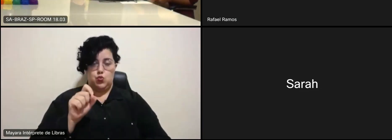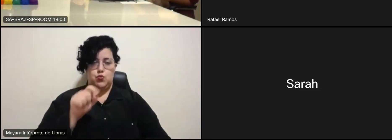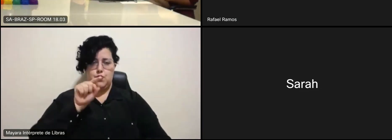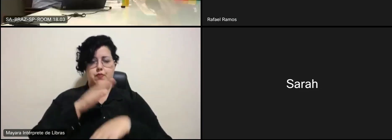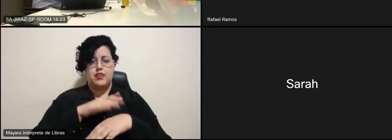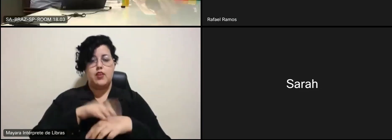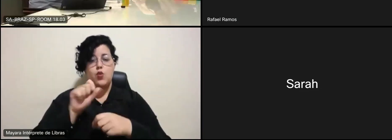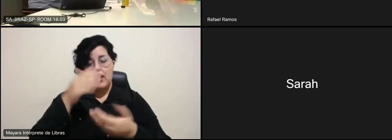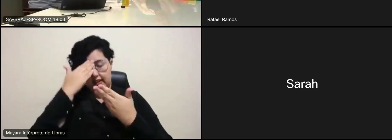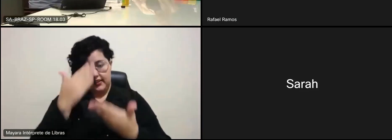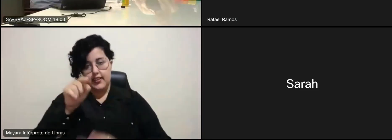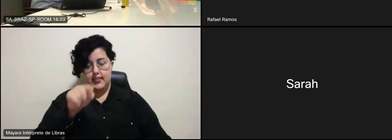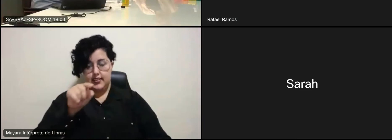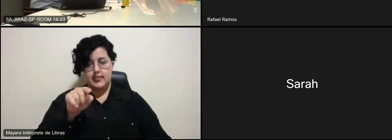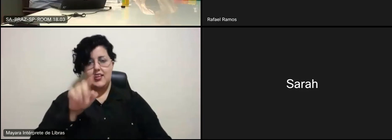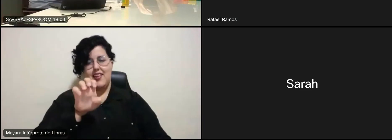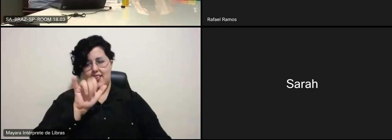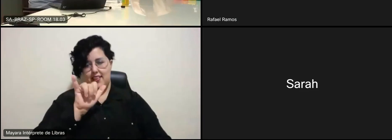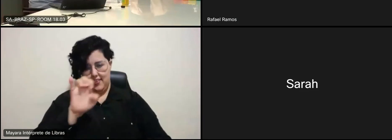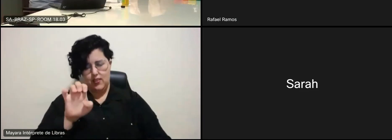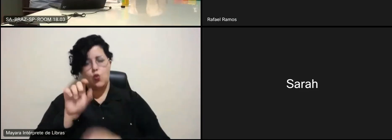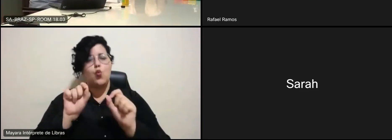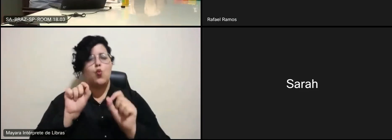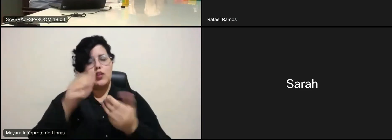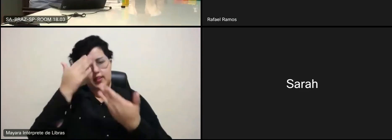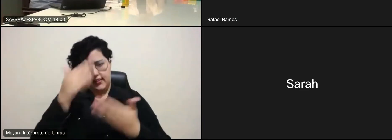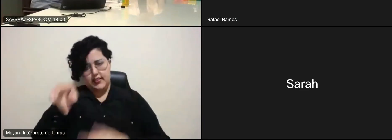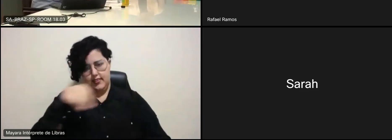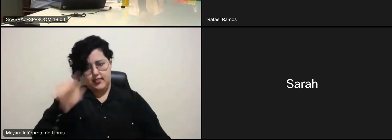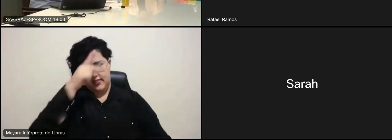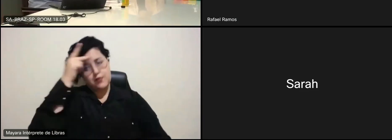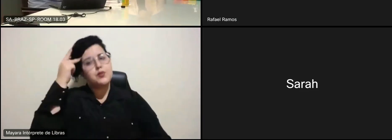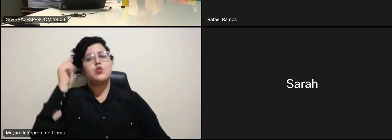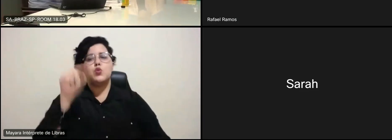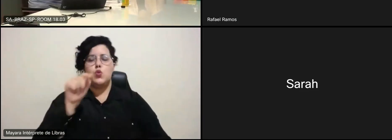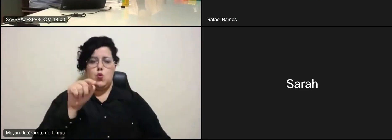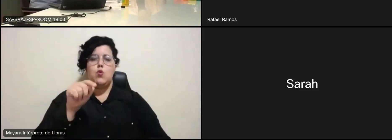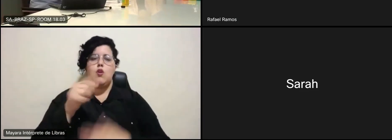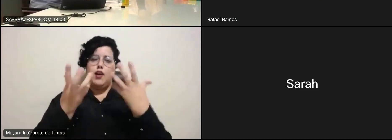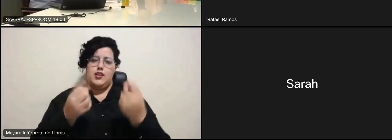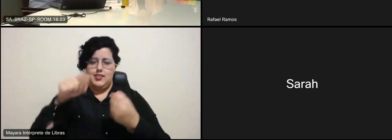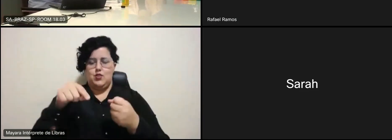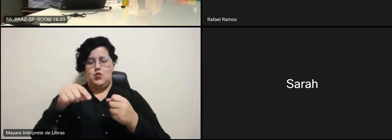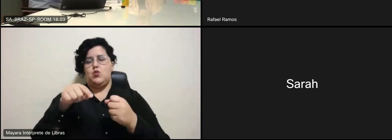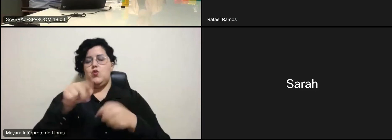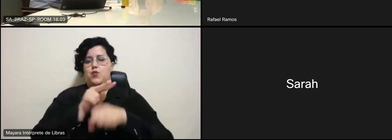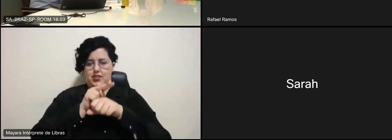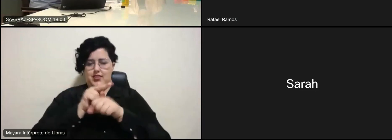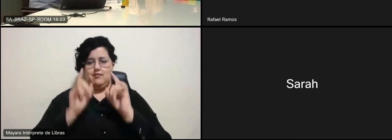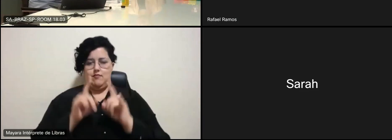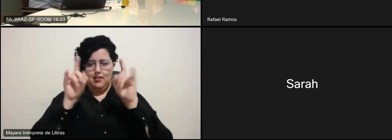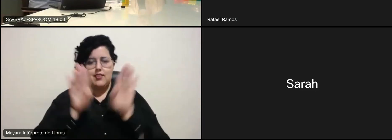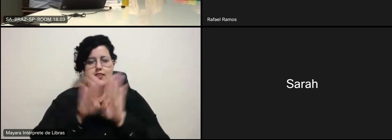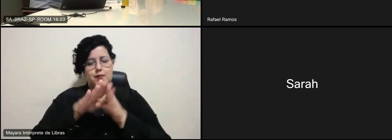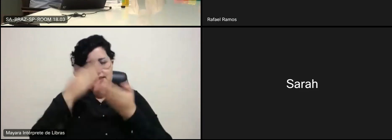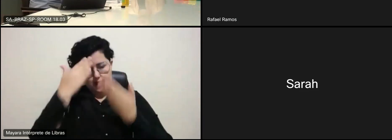então, vocês aqui, o Aeon, pela disponibilidade do escritório e tudo. Agradecer também a